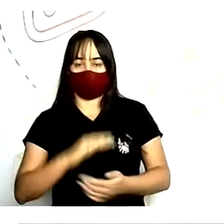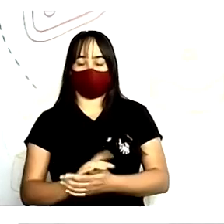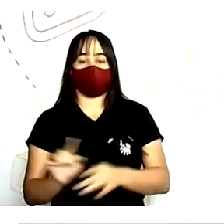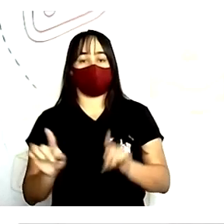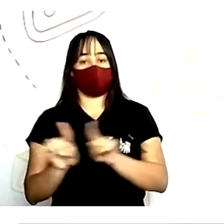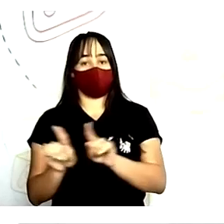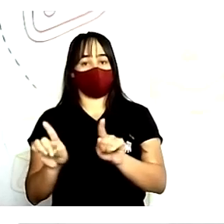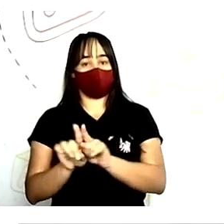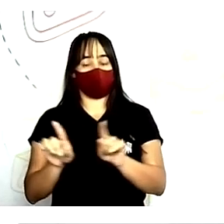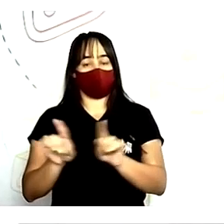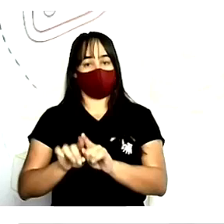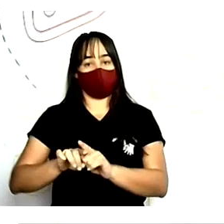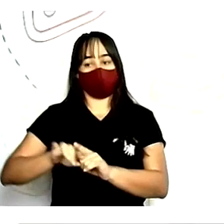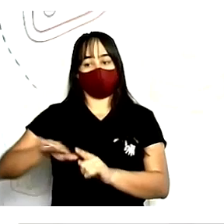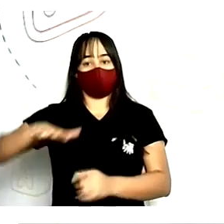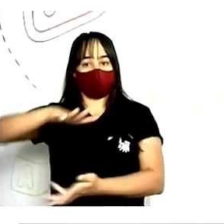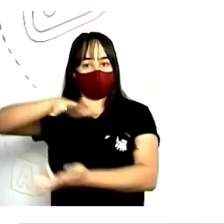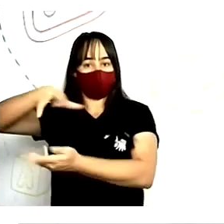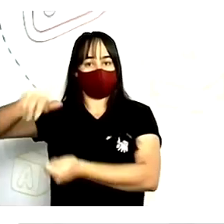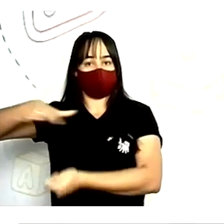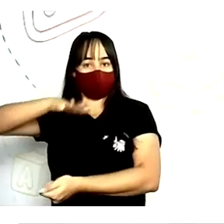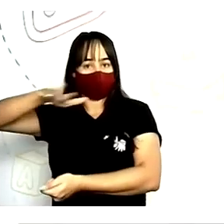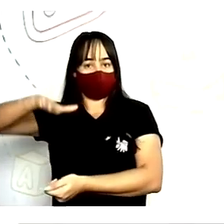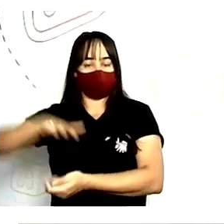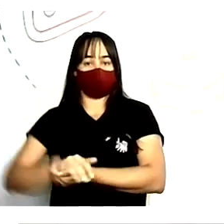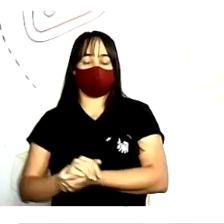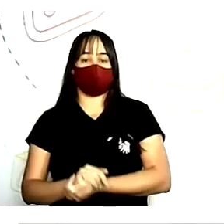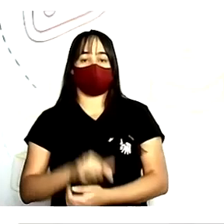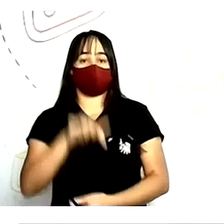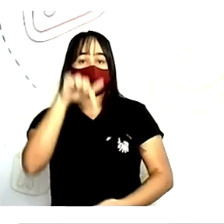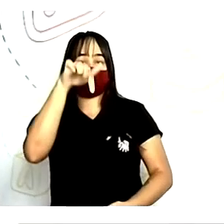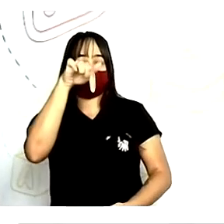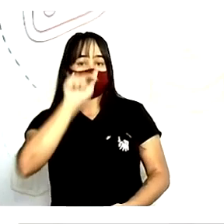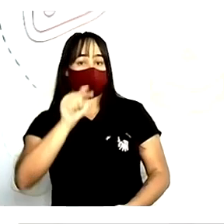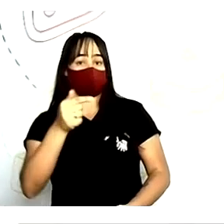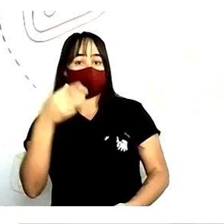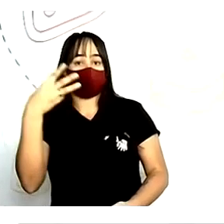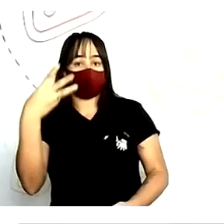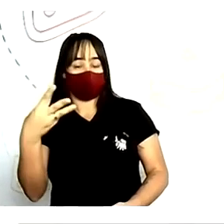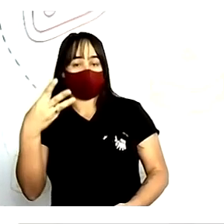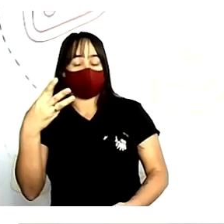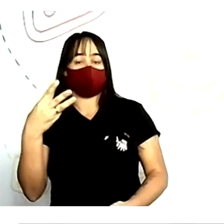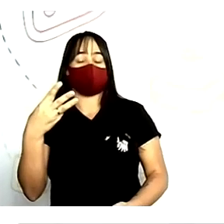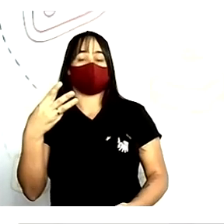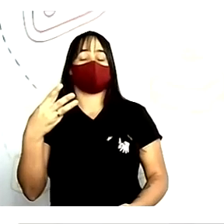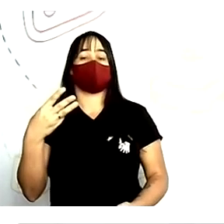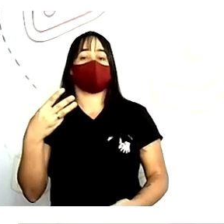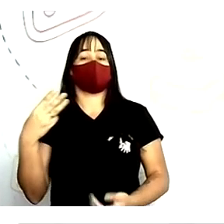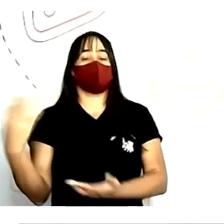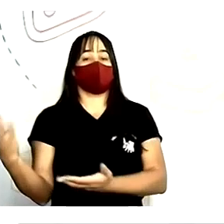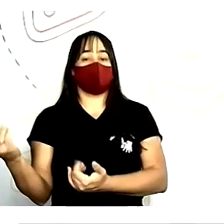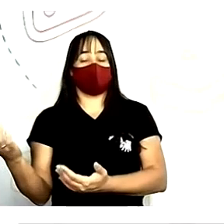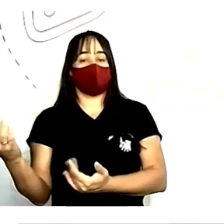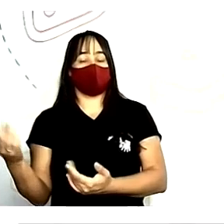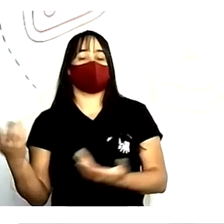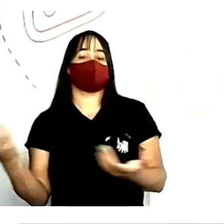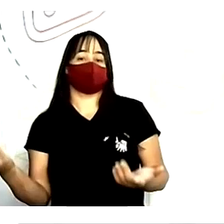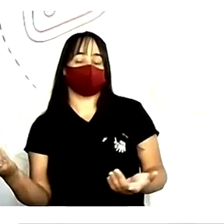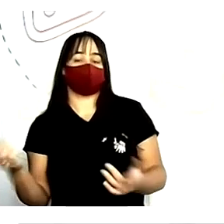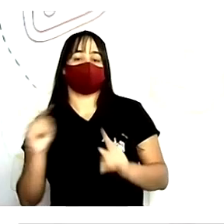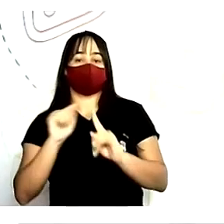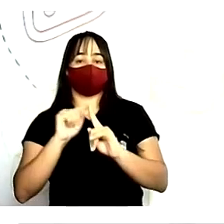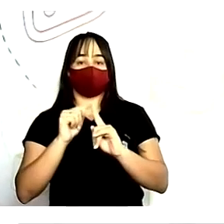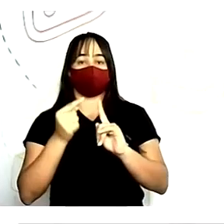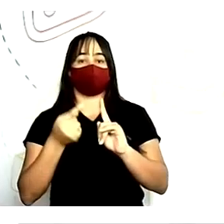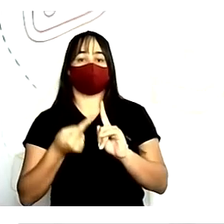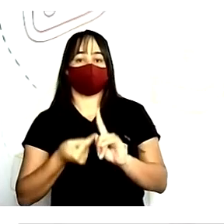também ao redor do mundo. Bem, 7,3 milhões de adolescentes se tornam mães a cada